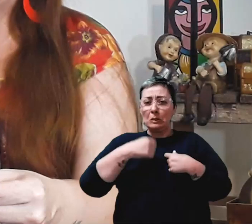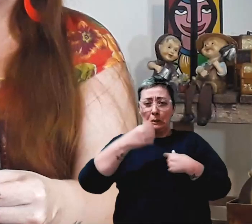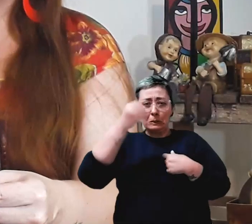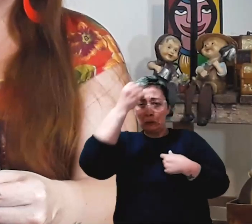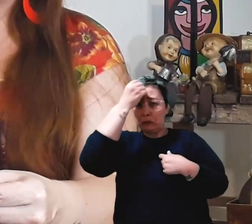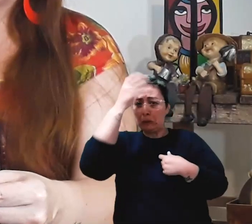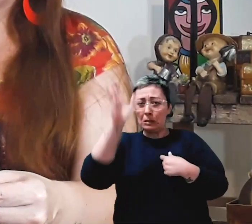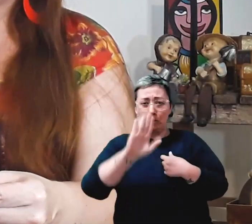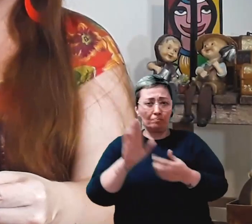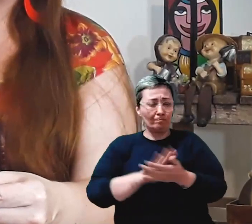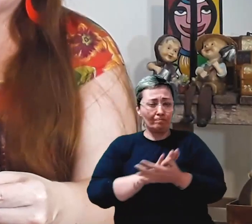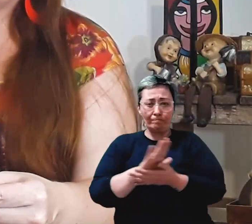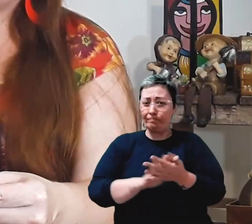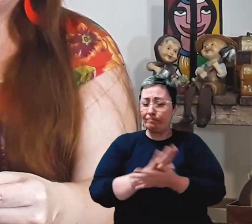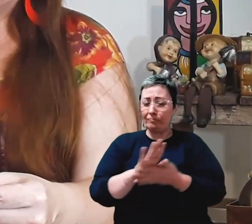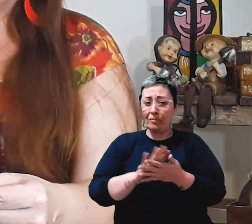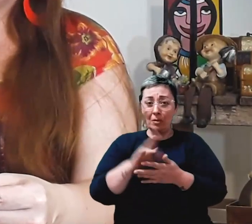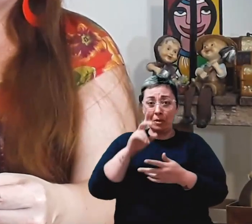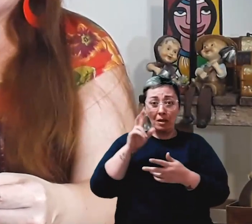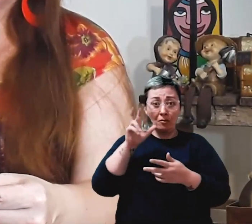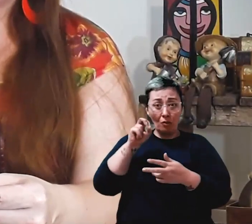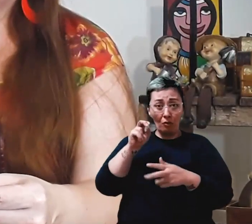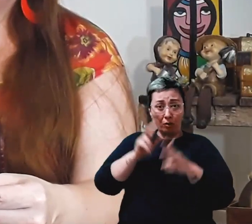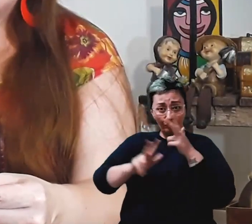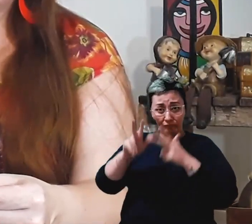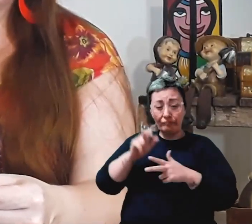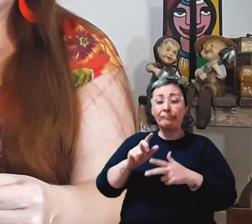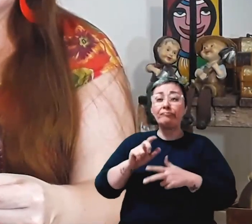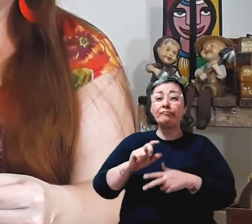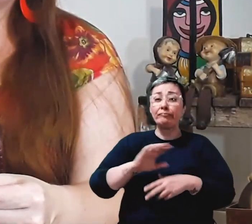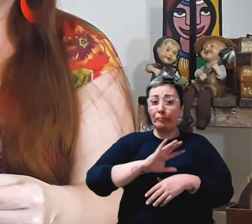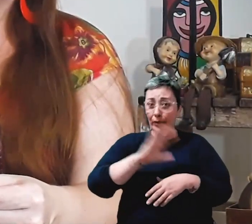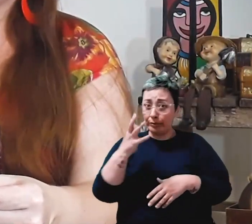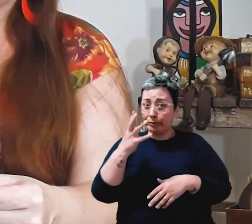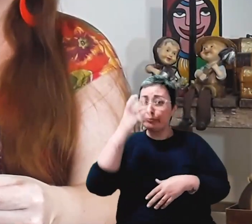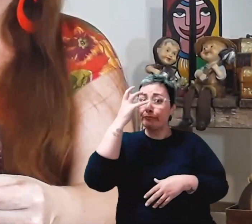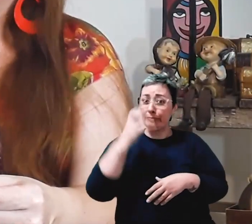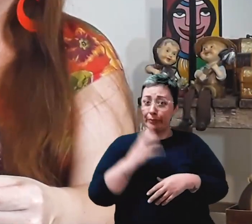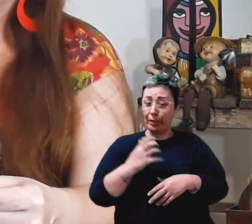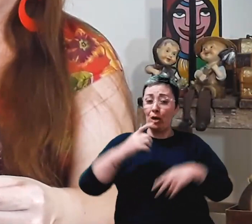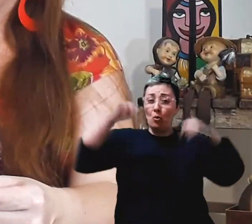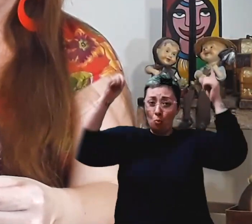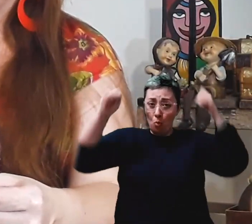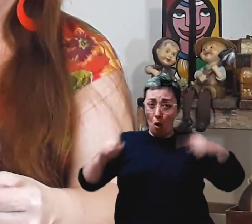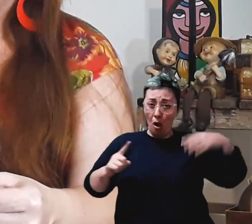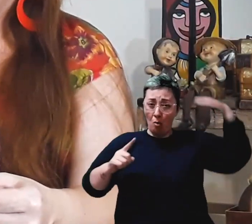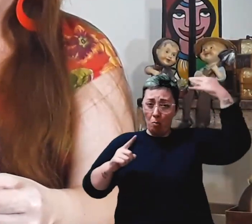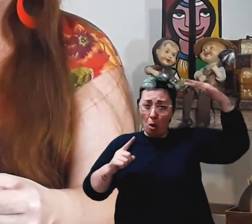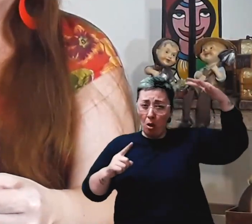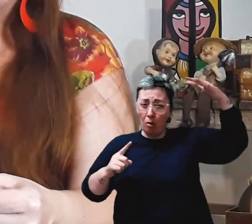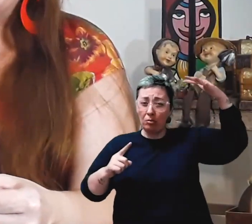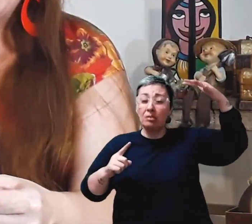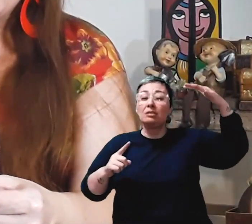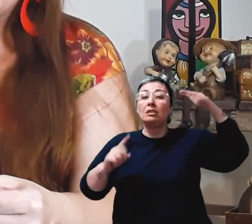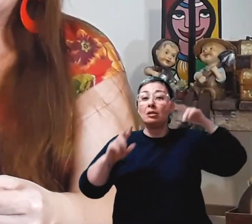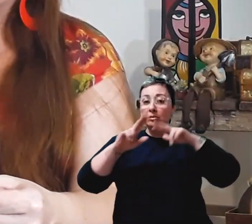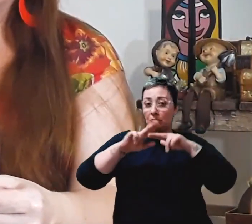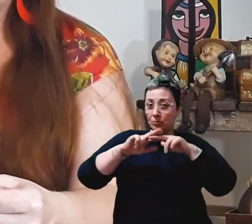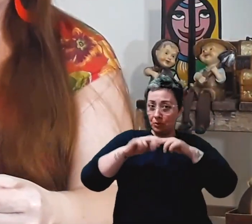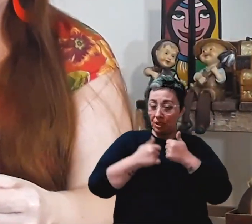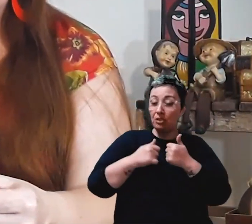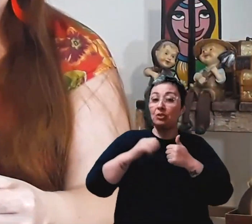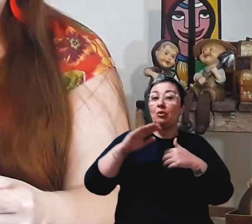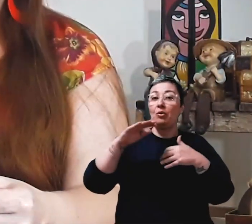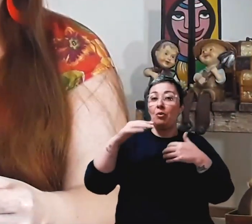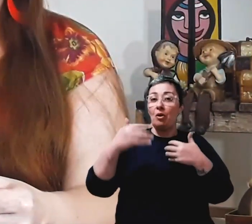nada, mas minha avó me contava que era um caso muito sério quando o raio trovejava. Por isso, quando